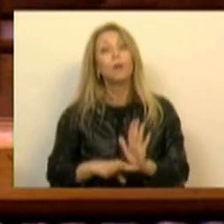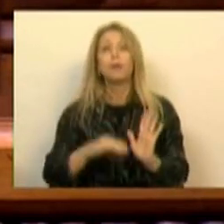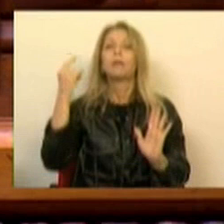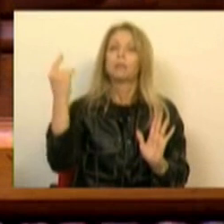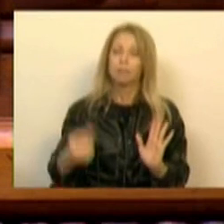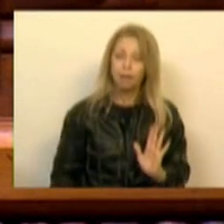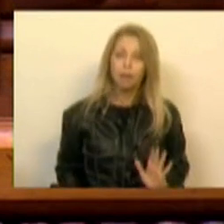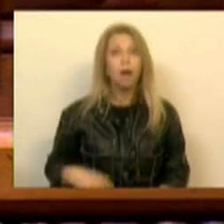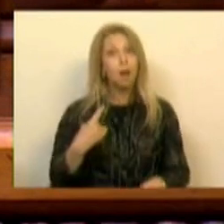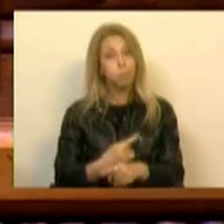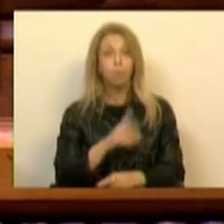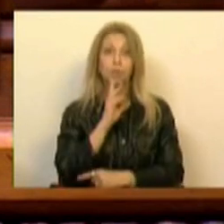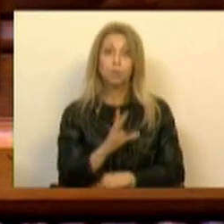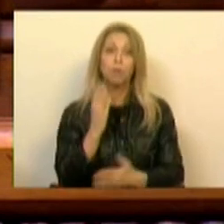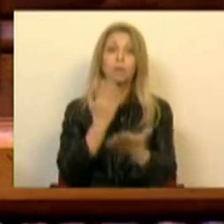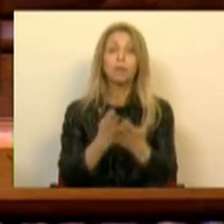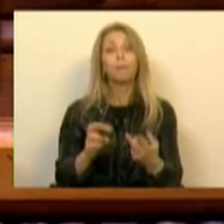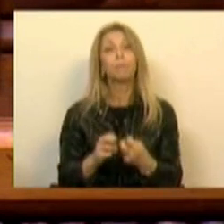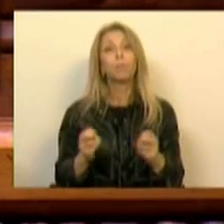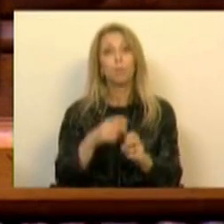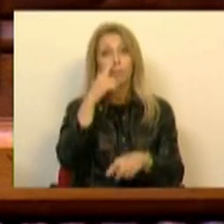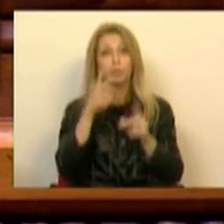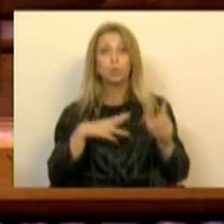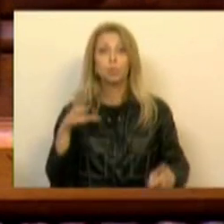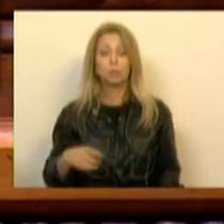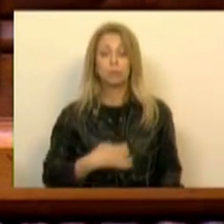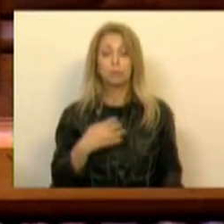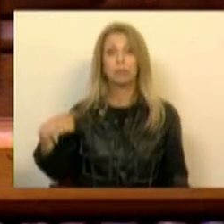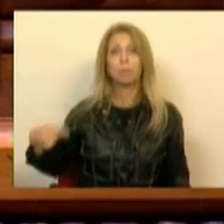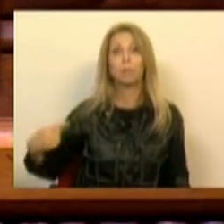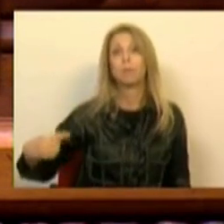mesmo a responder aos problemas sentidos pelos portugueses no seu dia-a-dia.